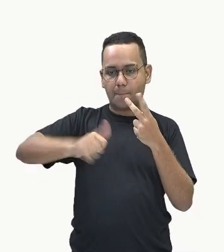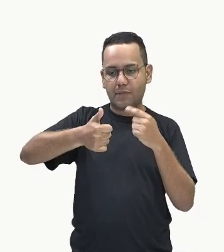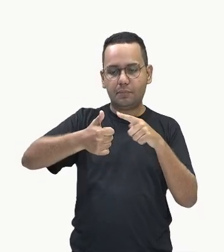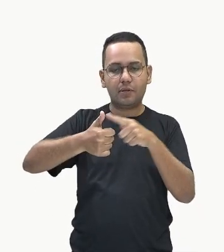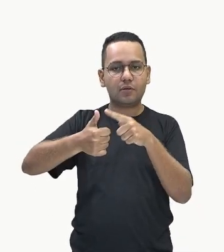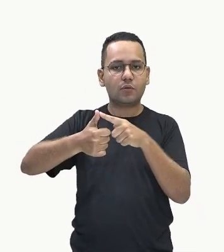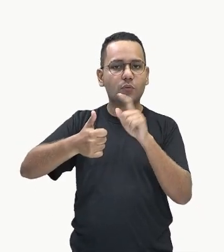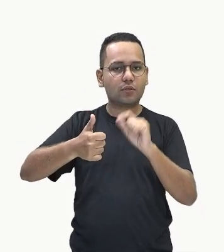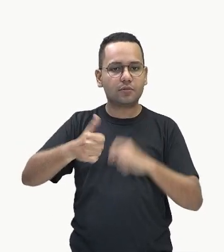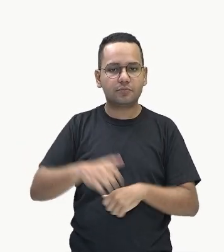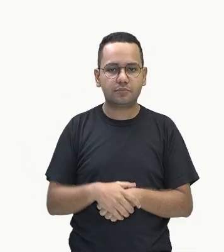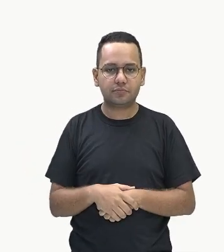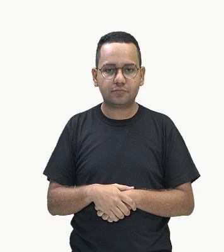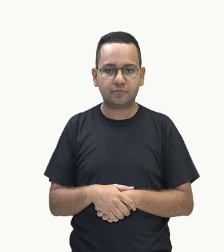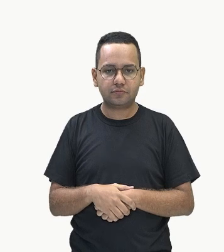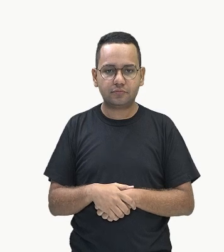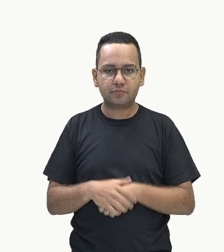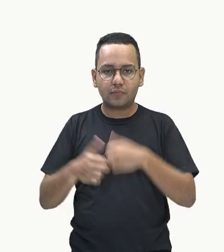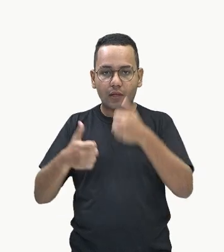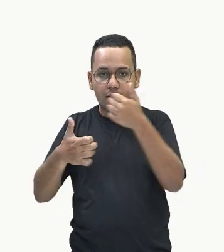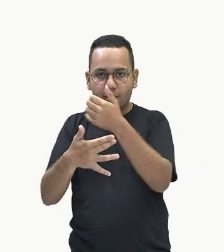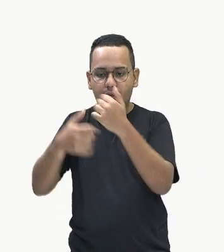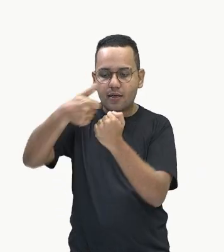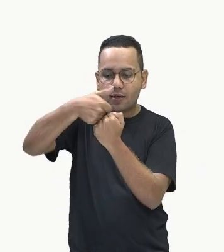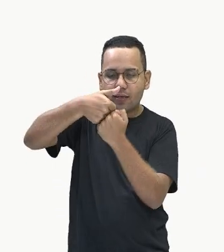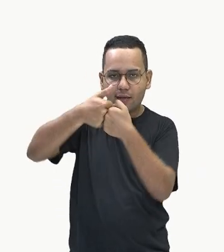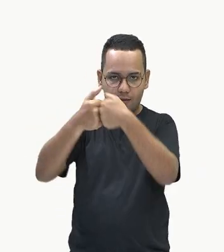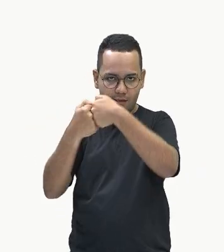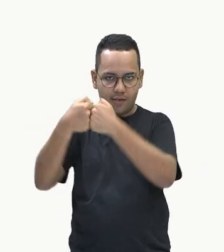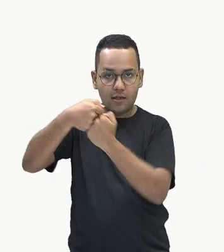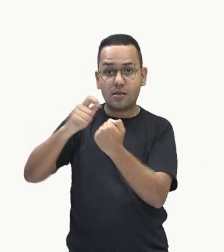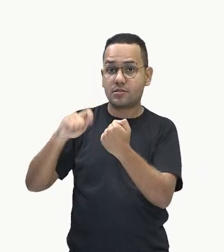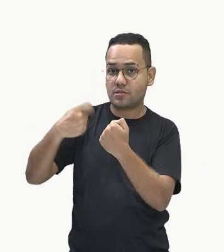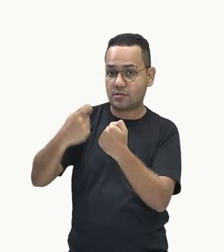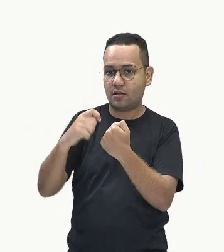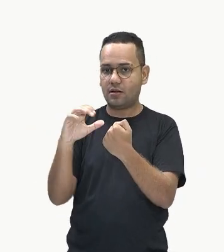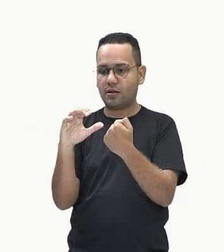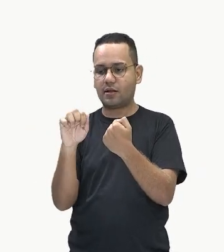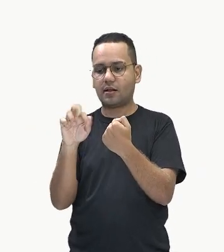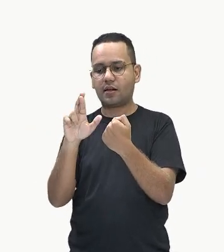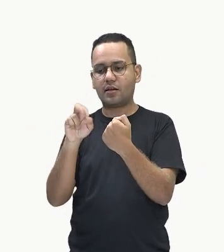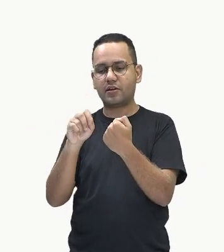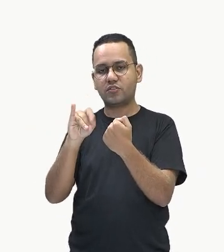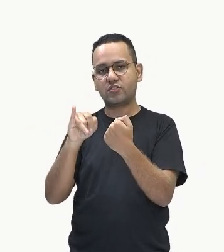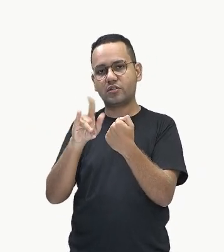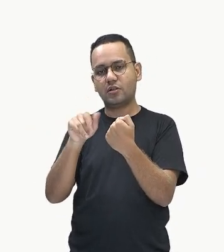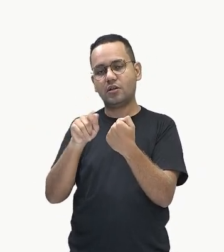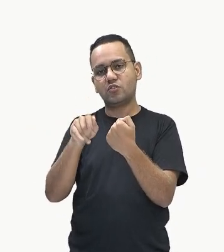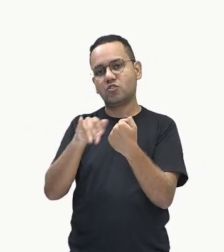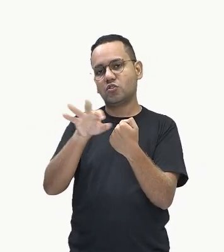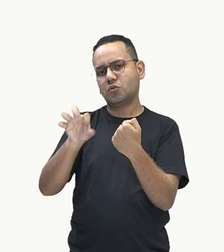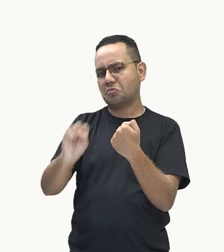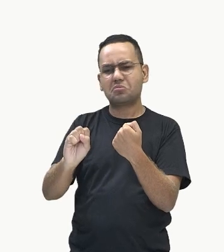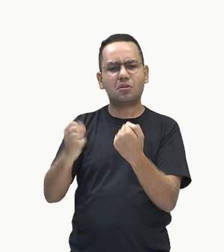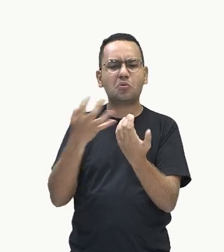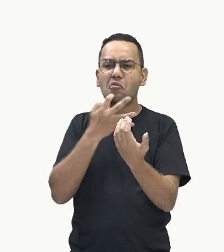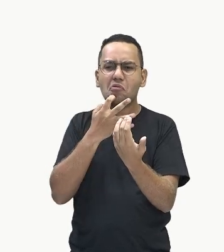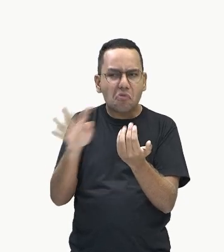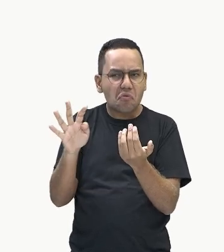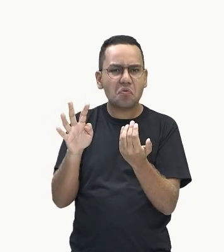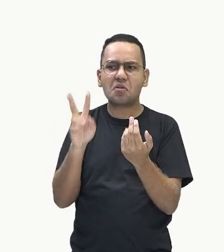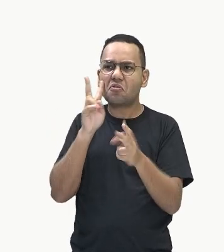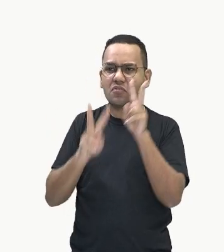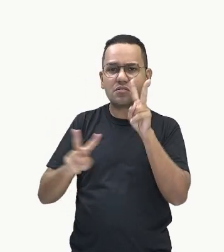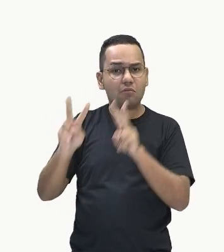imagem, tecido cartilaginoso. Professor, eu não faço ideia, nunca vi tecido cartilaginoso na